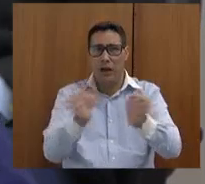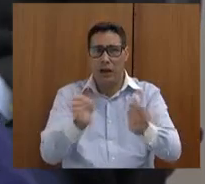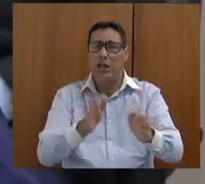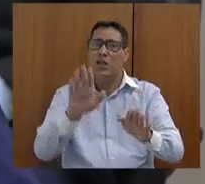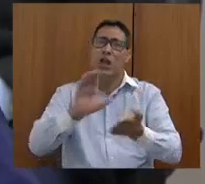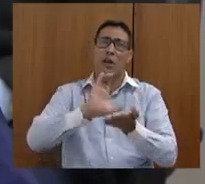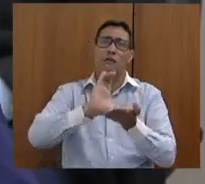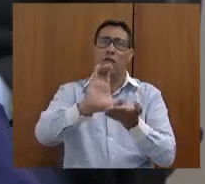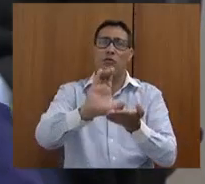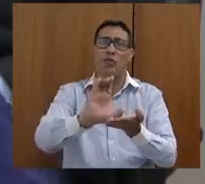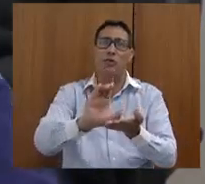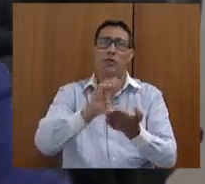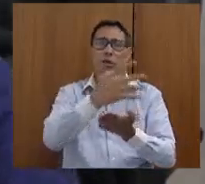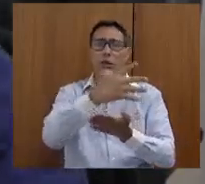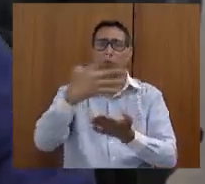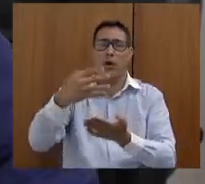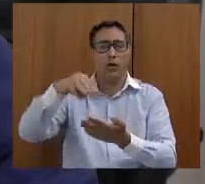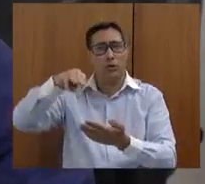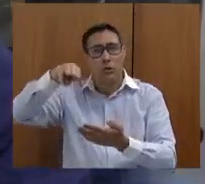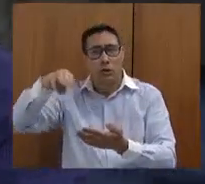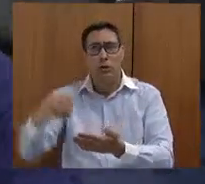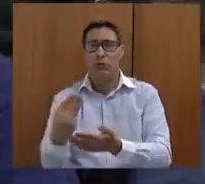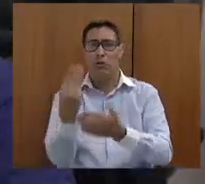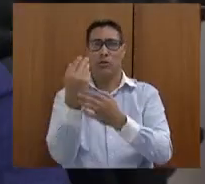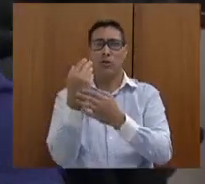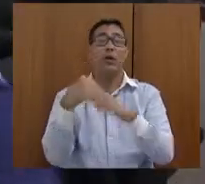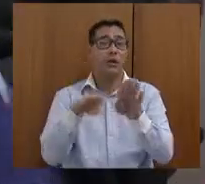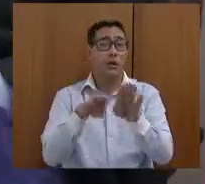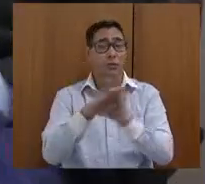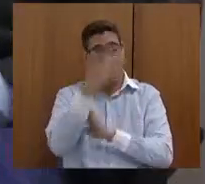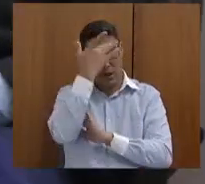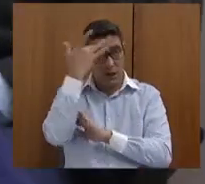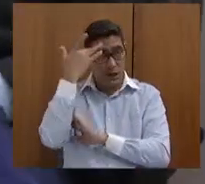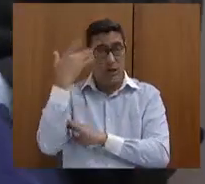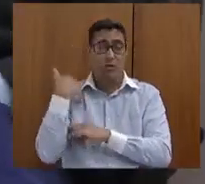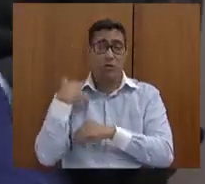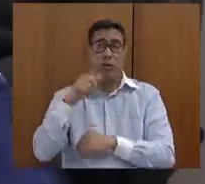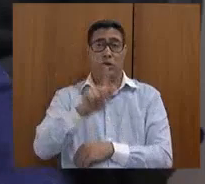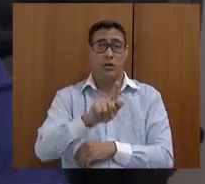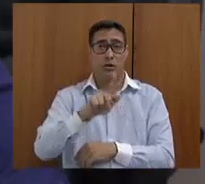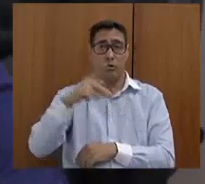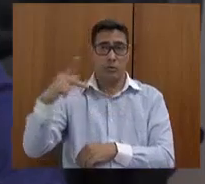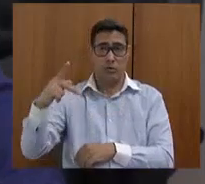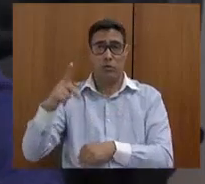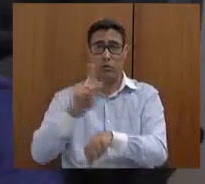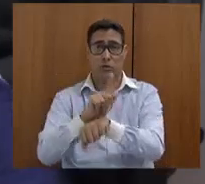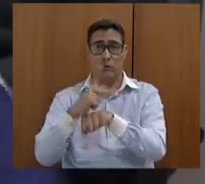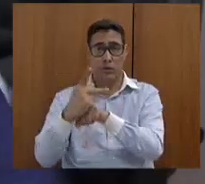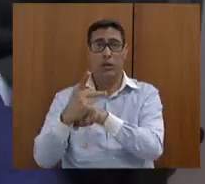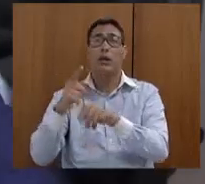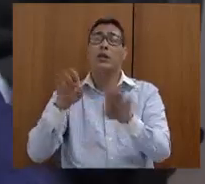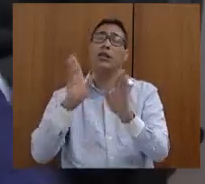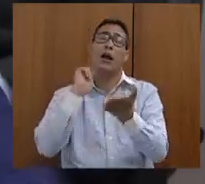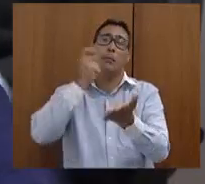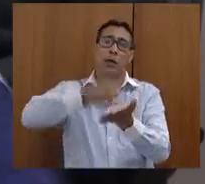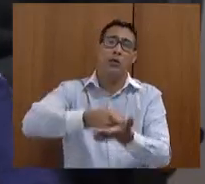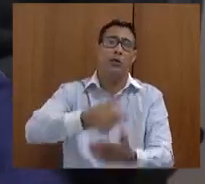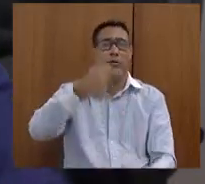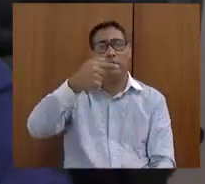milhões só esse ano na questão de preguiçoso somente esse ano já pagamos 70 milhões